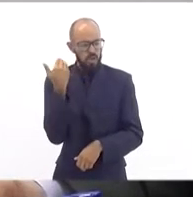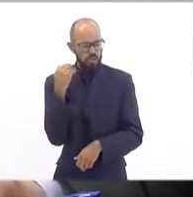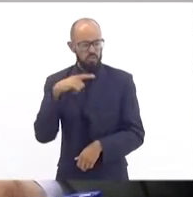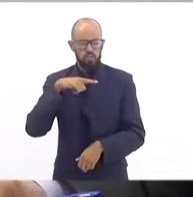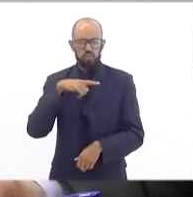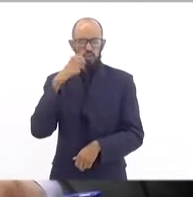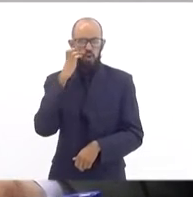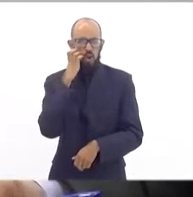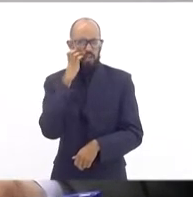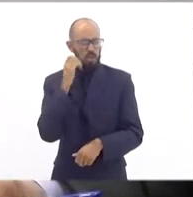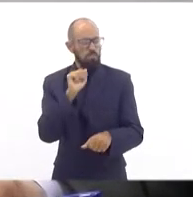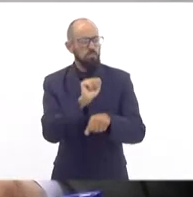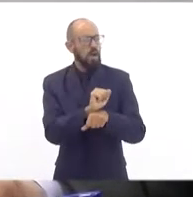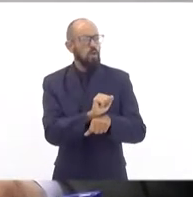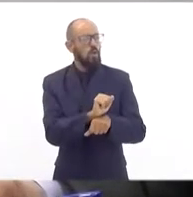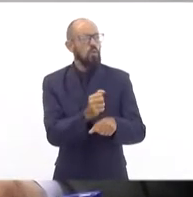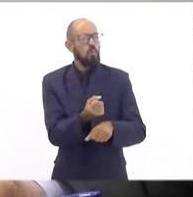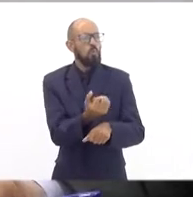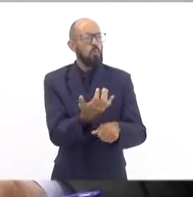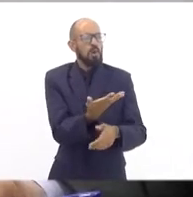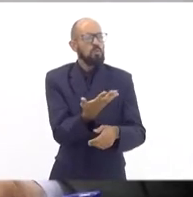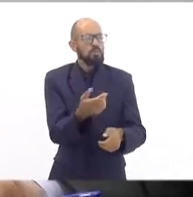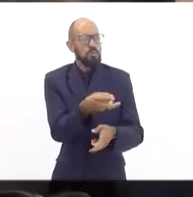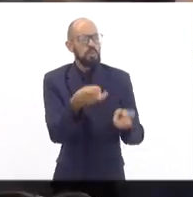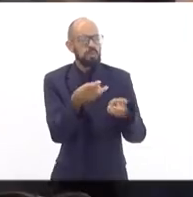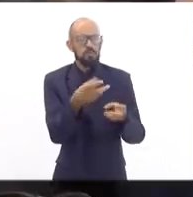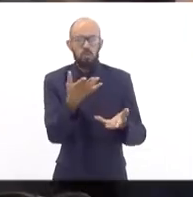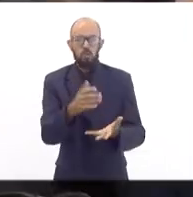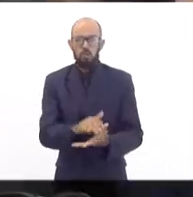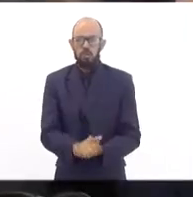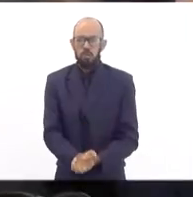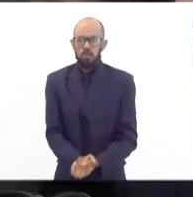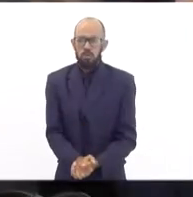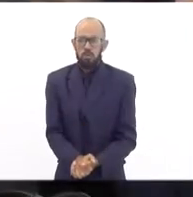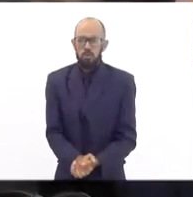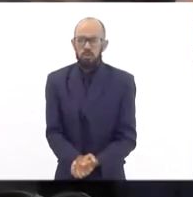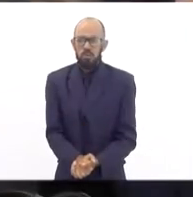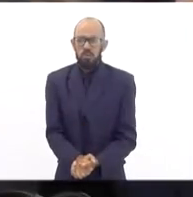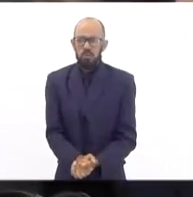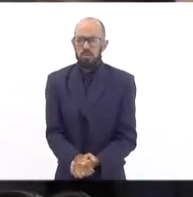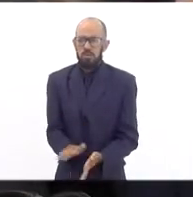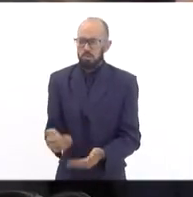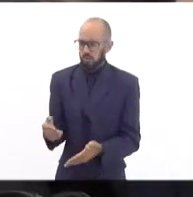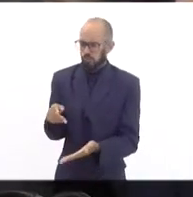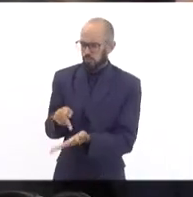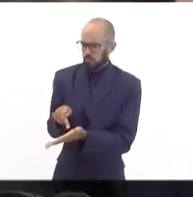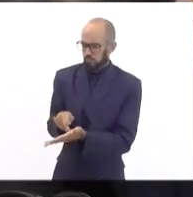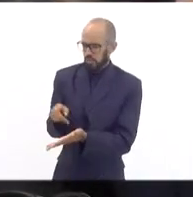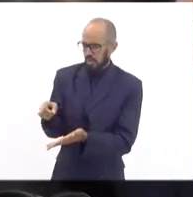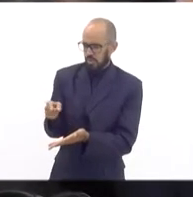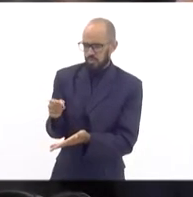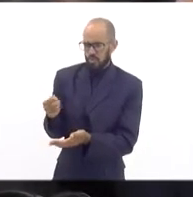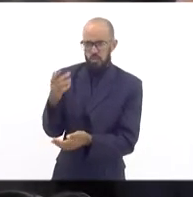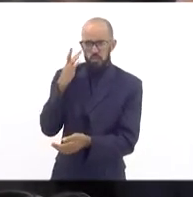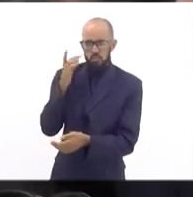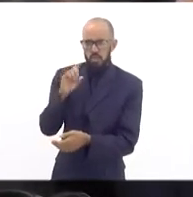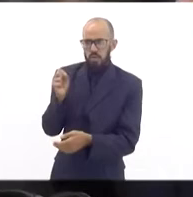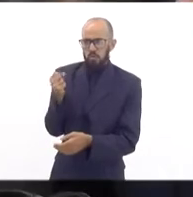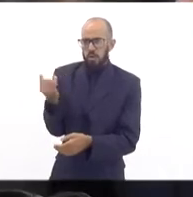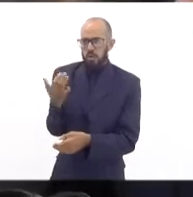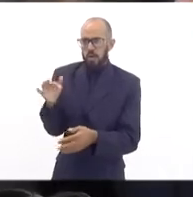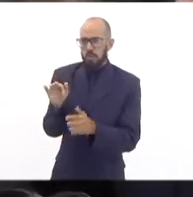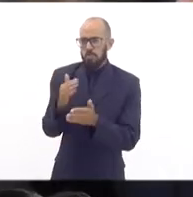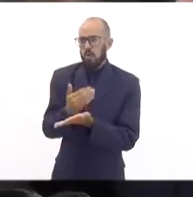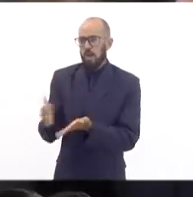feminino. Deixou de ter quando? Quando é que você começou a perceber isso? Vou lhe ser sincero, nem percebi quando acabou isso, porque,